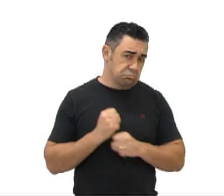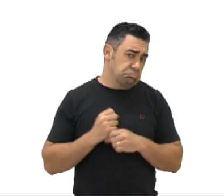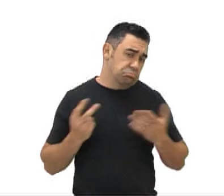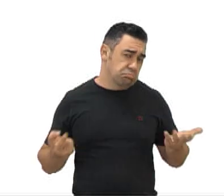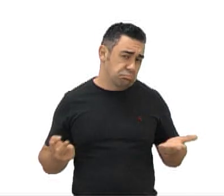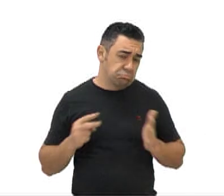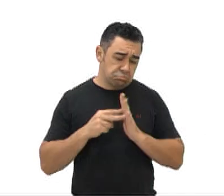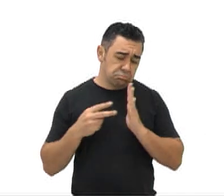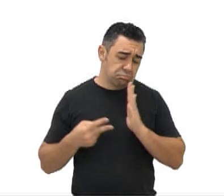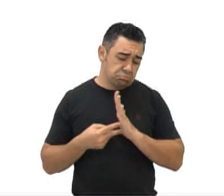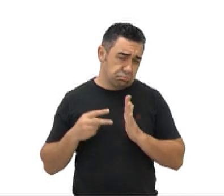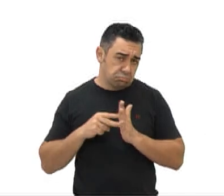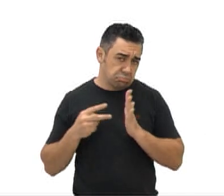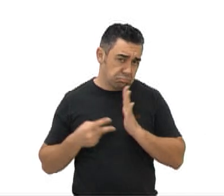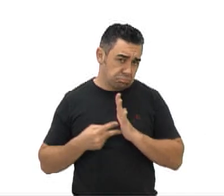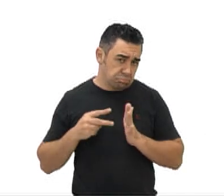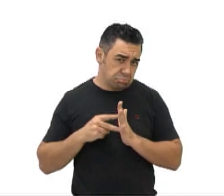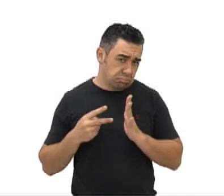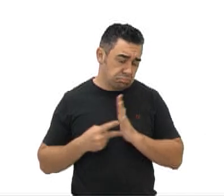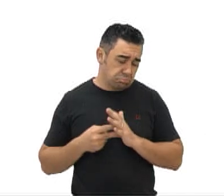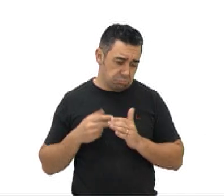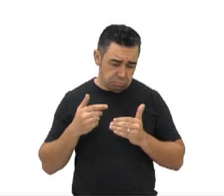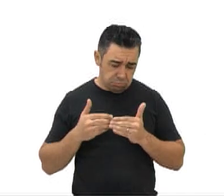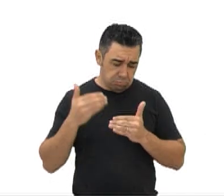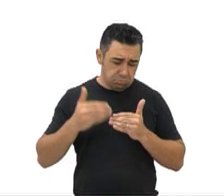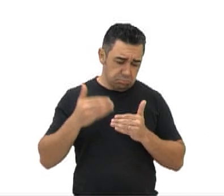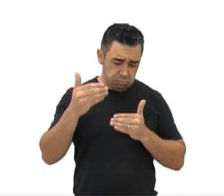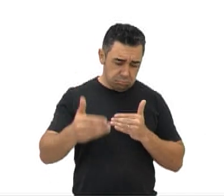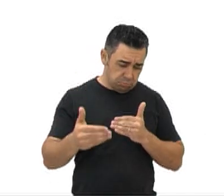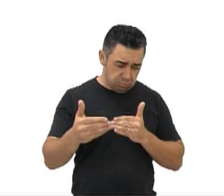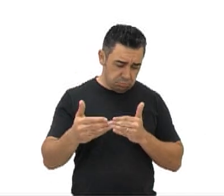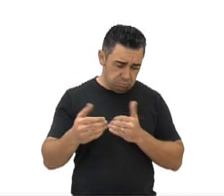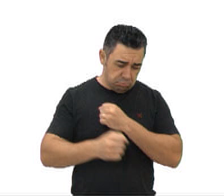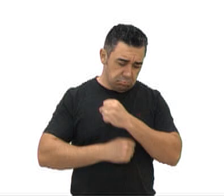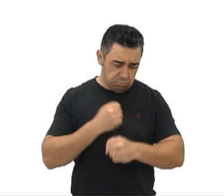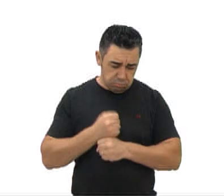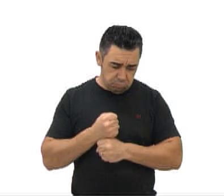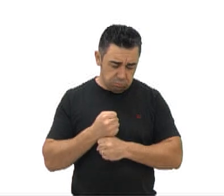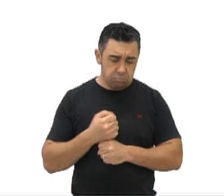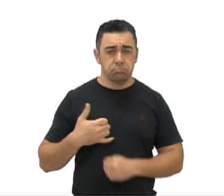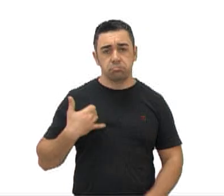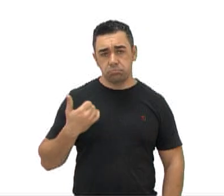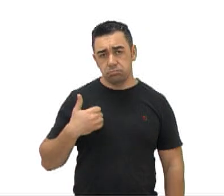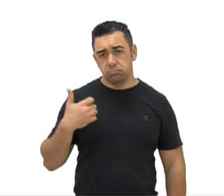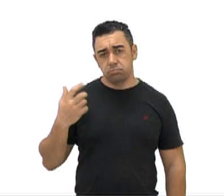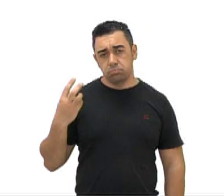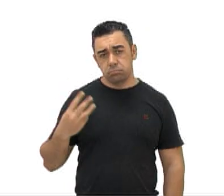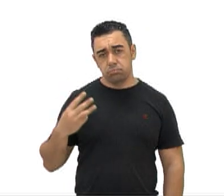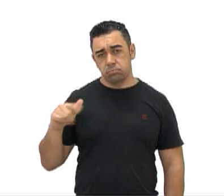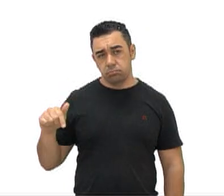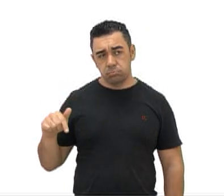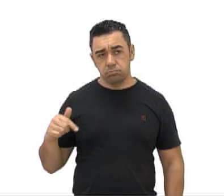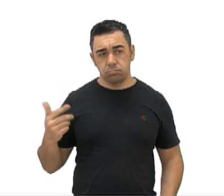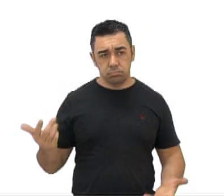anos. Então, ele está passando aqui para vocês. Daqui a 5 anos, Karina terá 37. E a